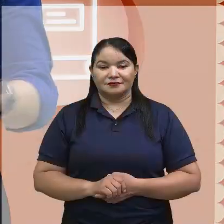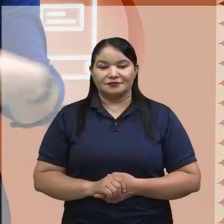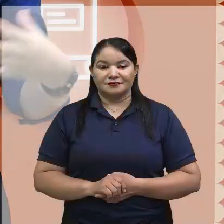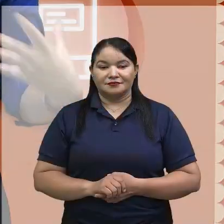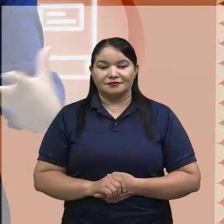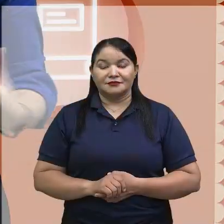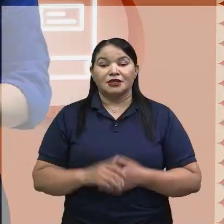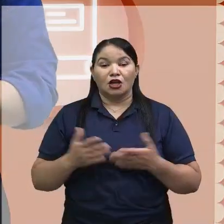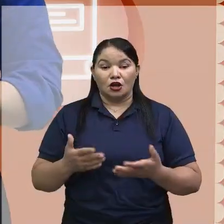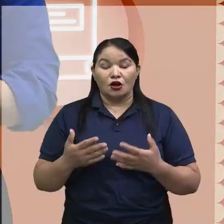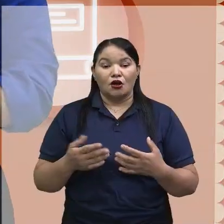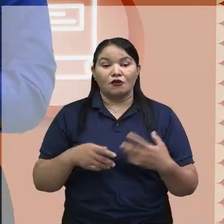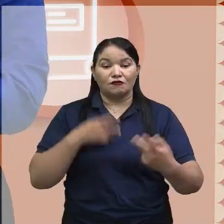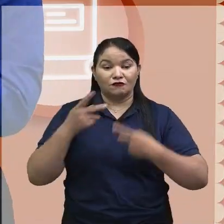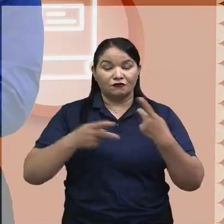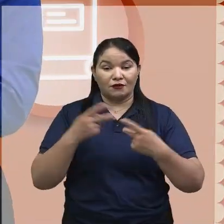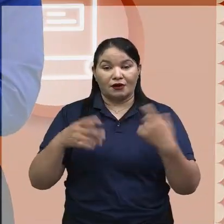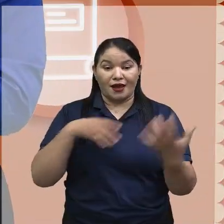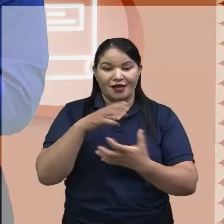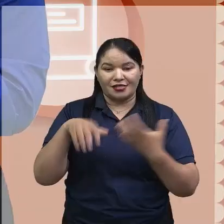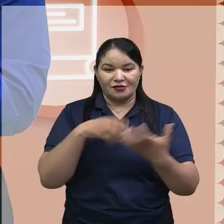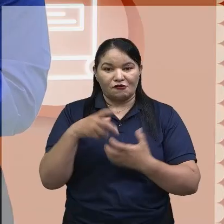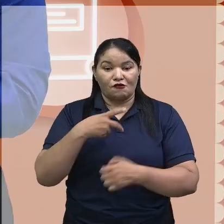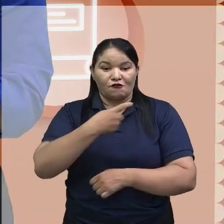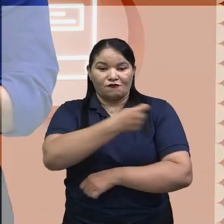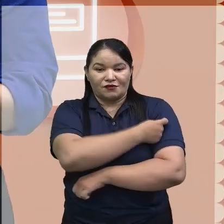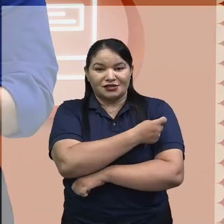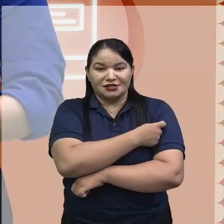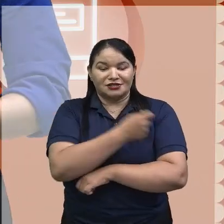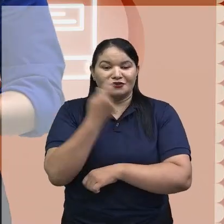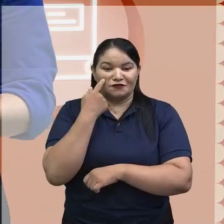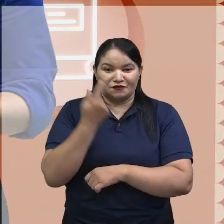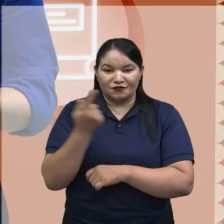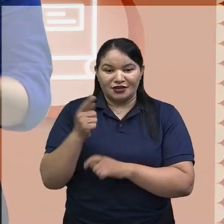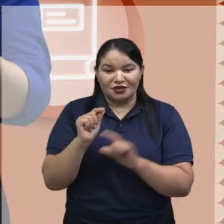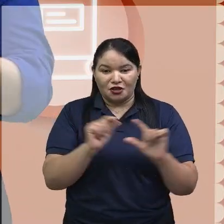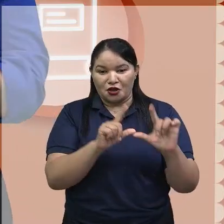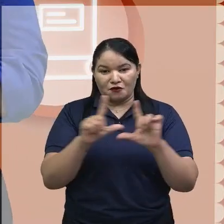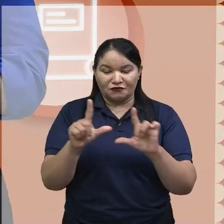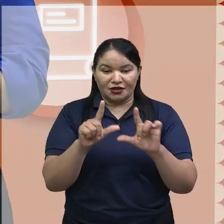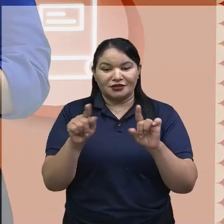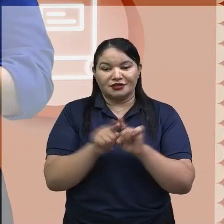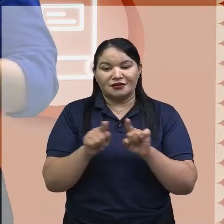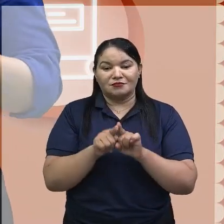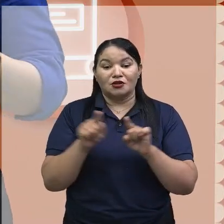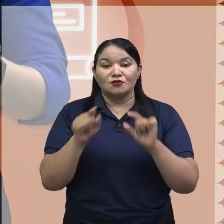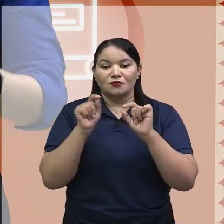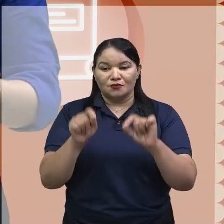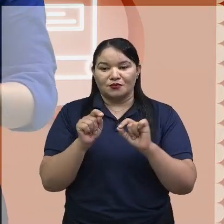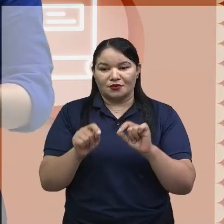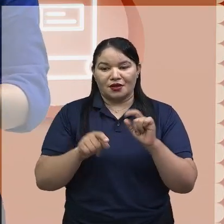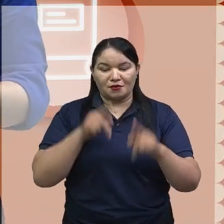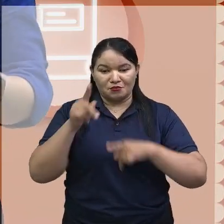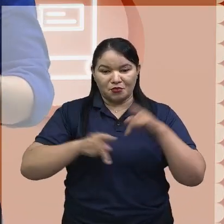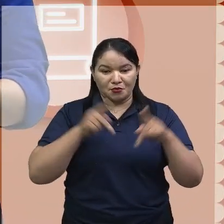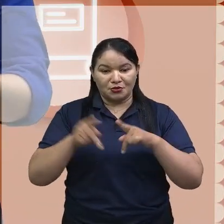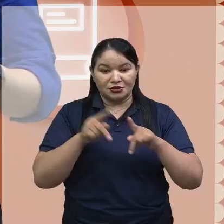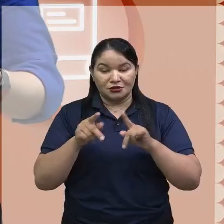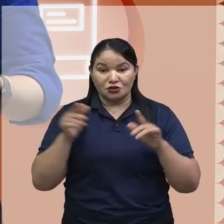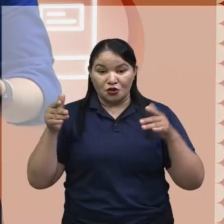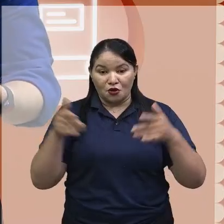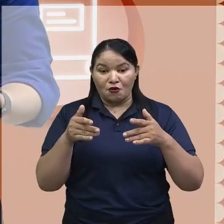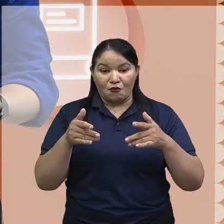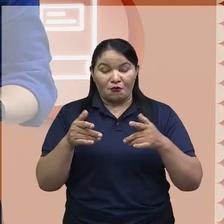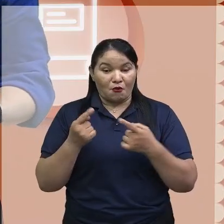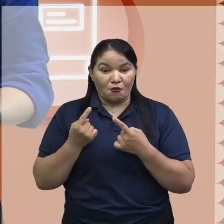E para falar da revolta da vacina, a gente traz aqui outra charge, né, que ela também exemplifica, né, a população se voltando contra